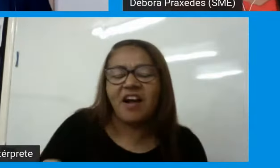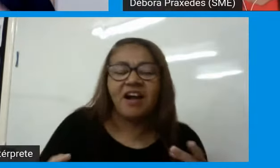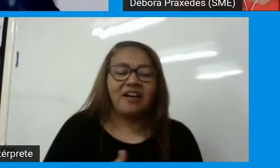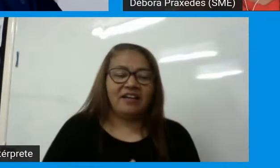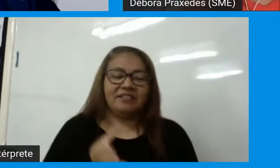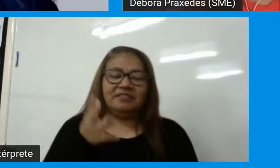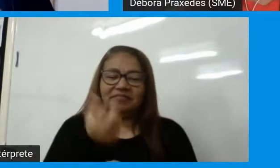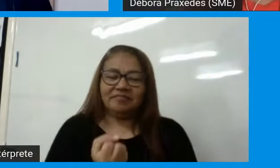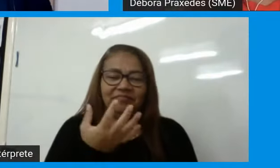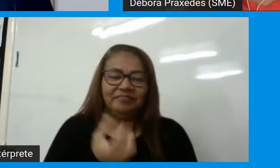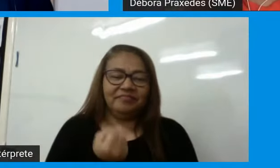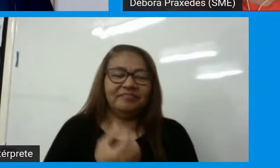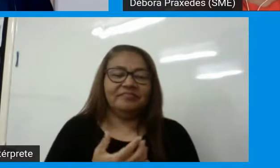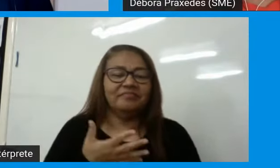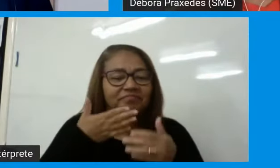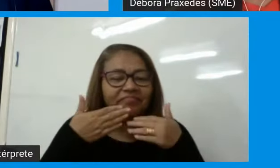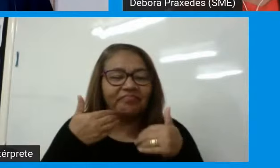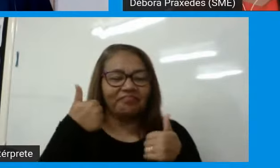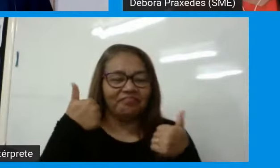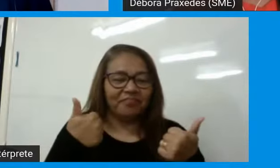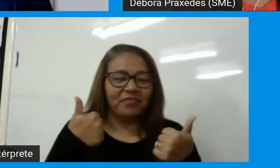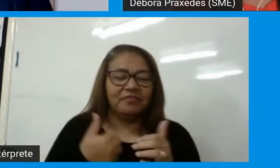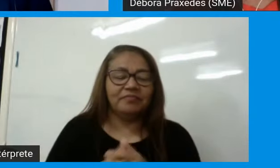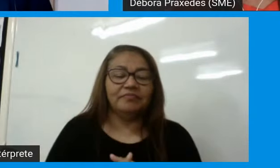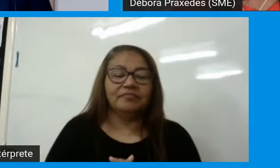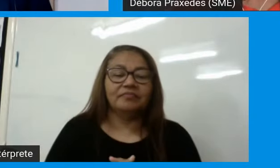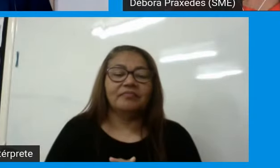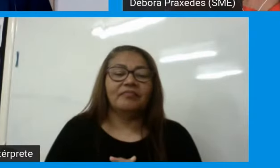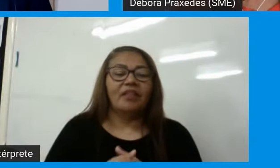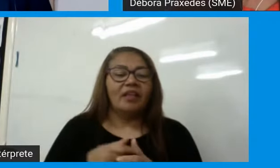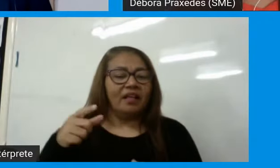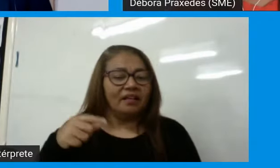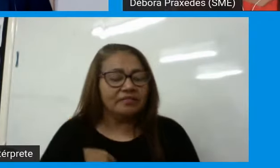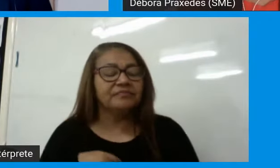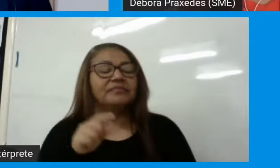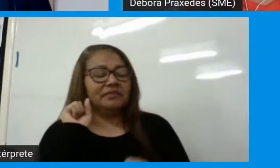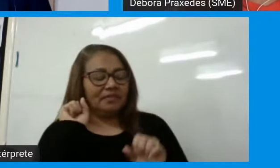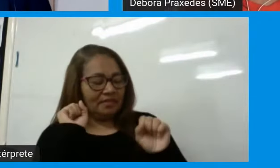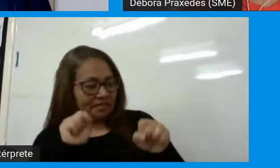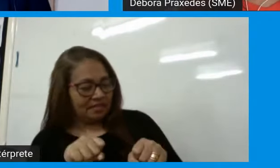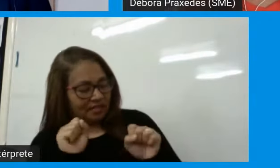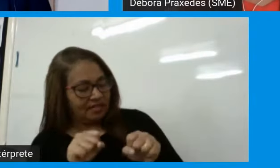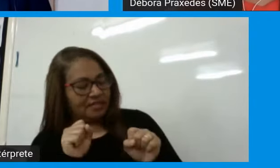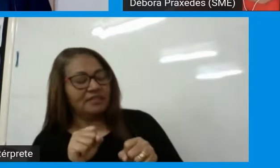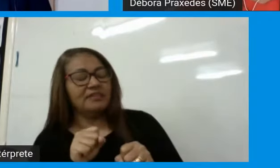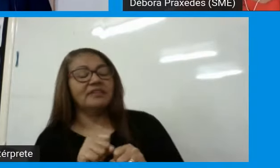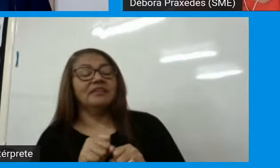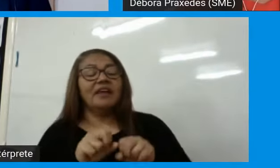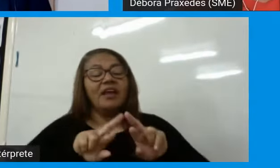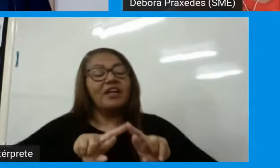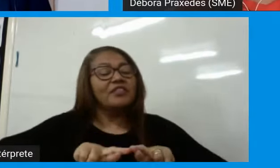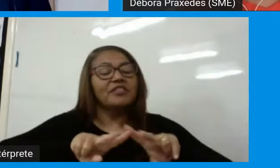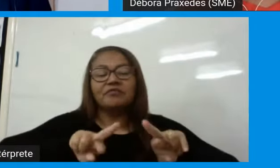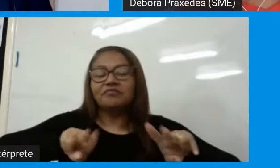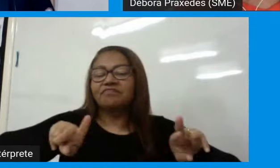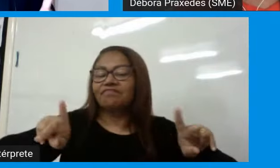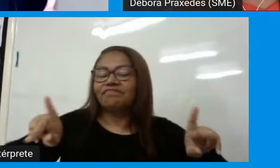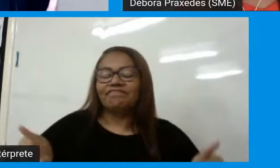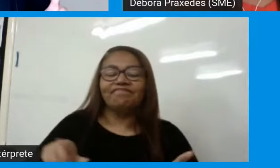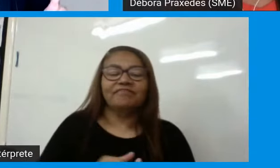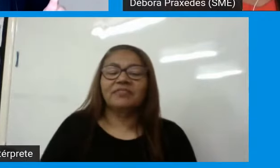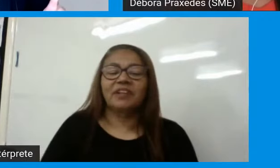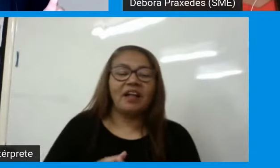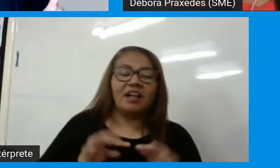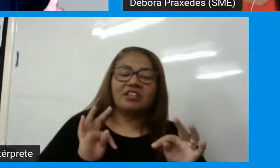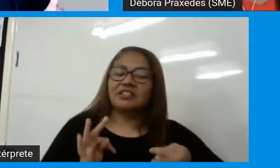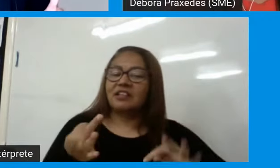Pronto, eu acho que é isso mesmo, é diversificar as metodologias para poder realmente encaixar a cada